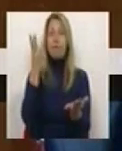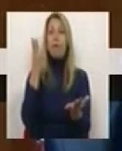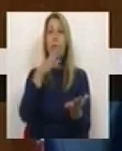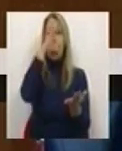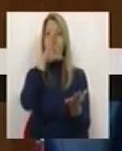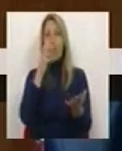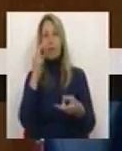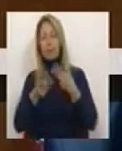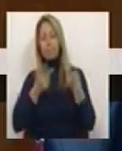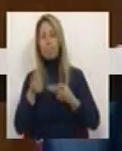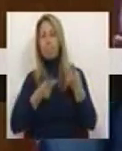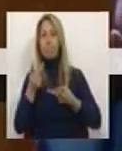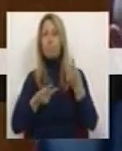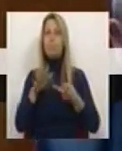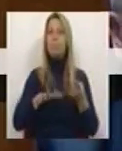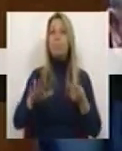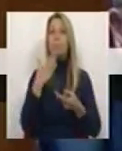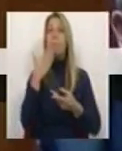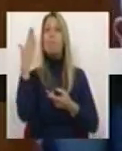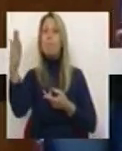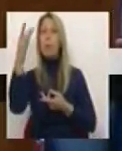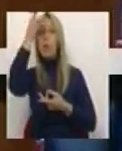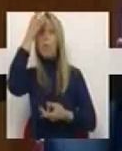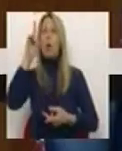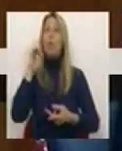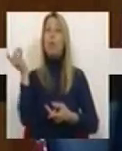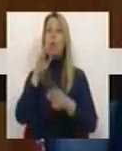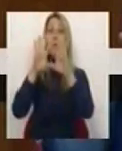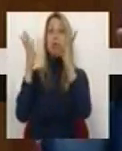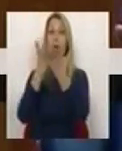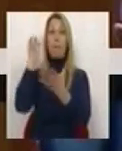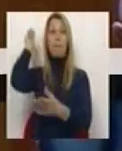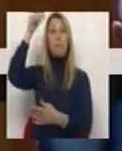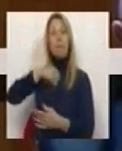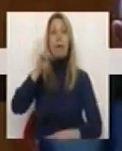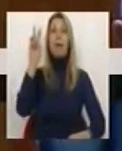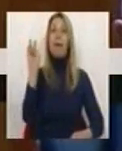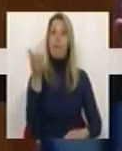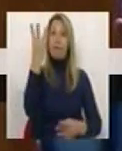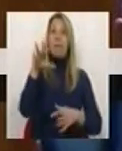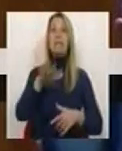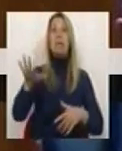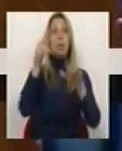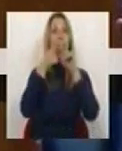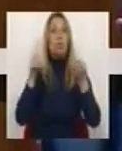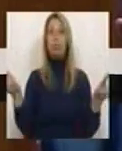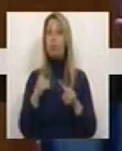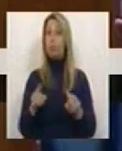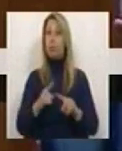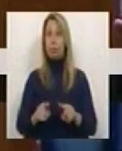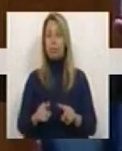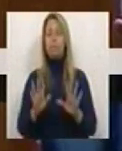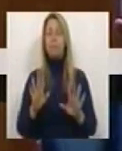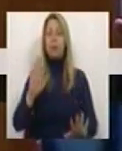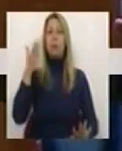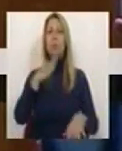a sua situação, tinha solicitado parecer à Procuradoria-Geral da República e as 3 situações eram distintas. Primeiro, e